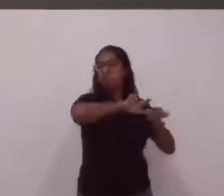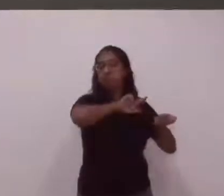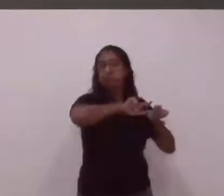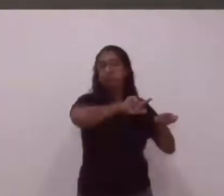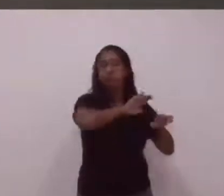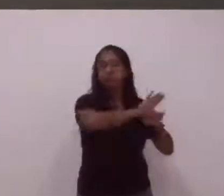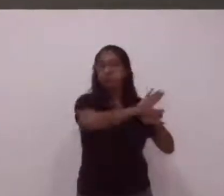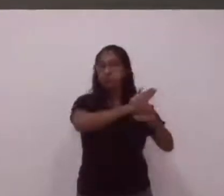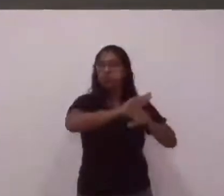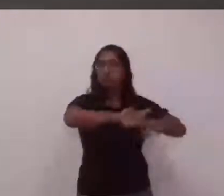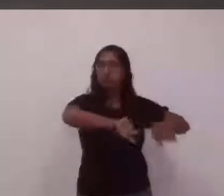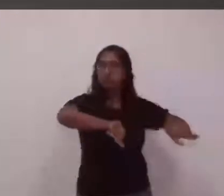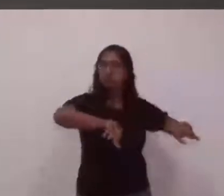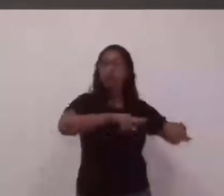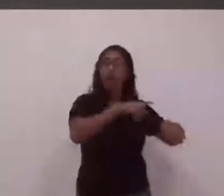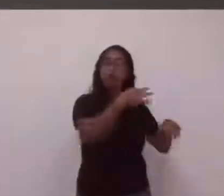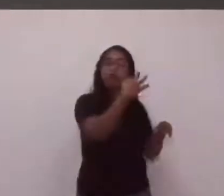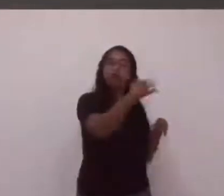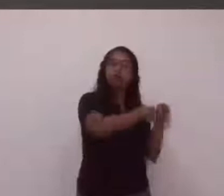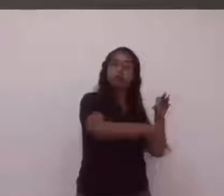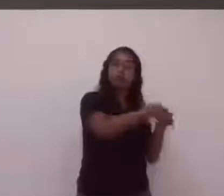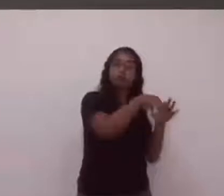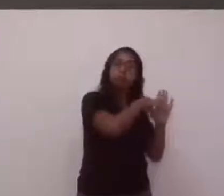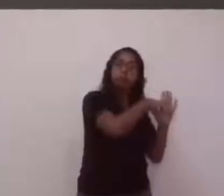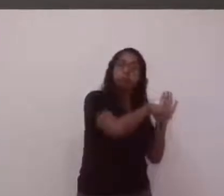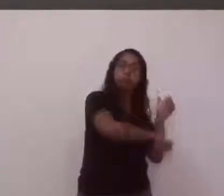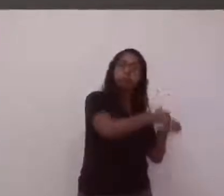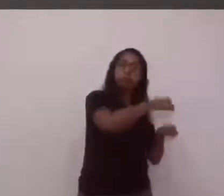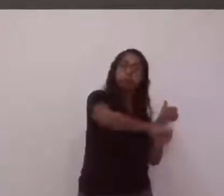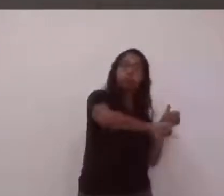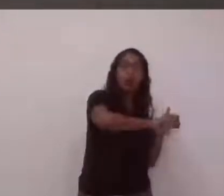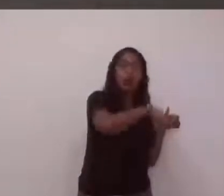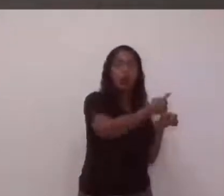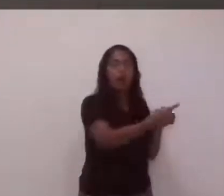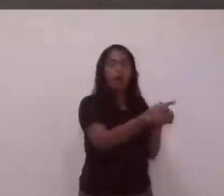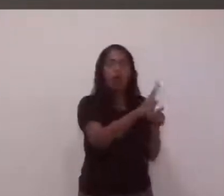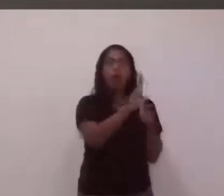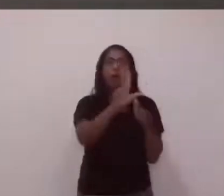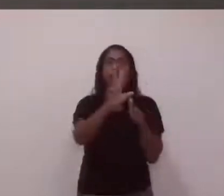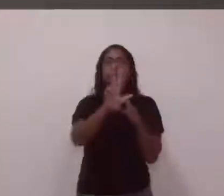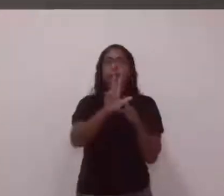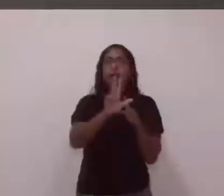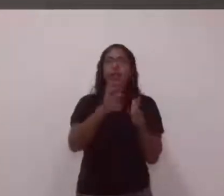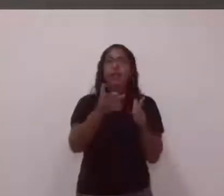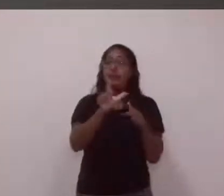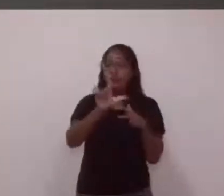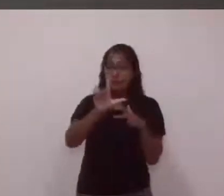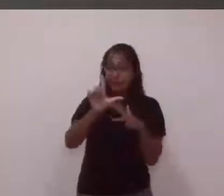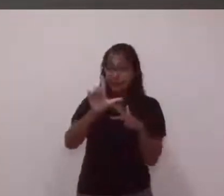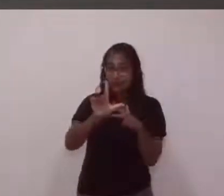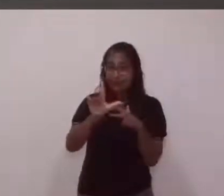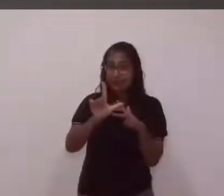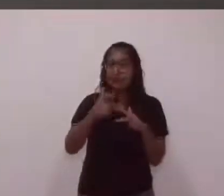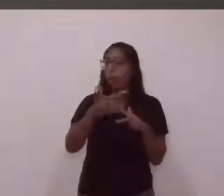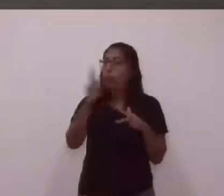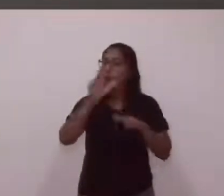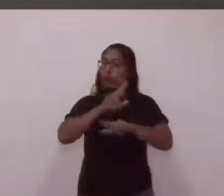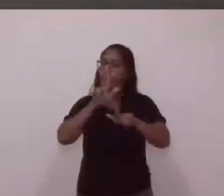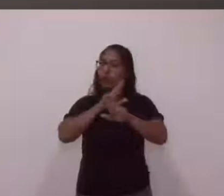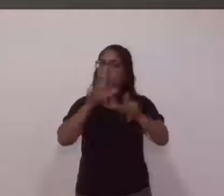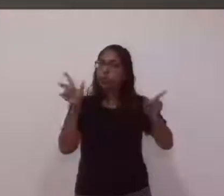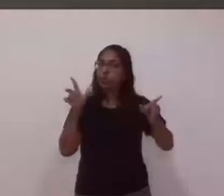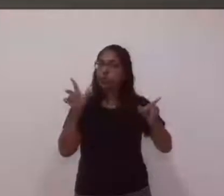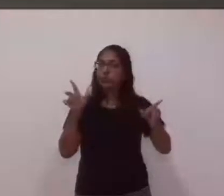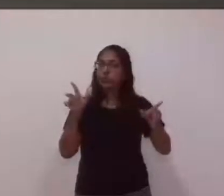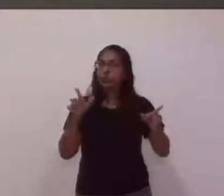judiciário avalia uma questão e o legislativo outra a gente não pode confundir que sejam avaliadas da mesma